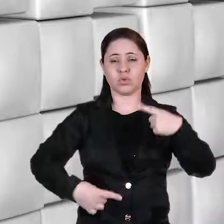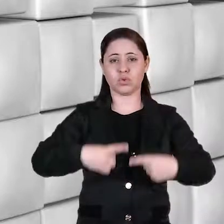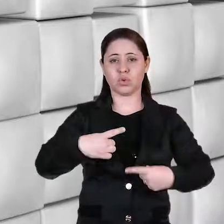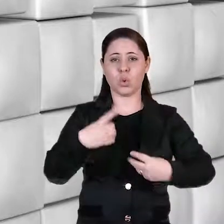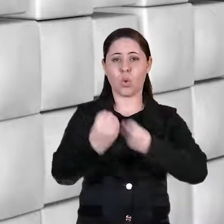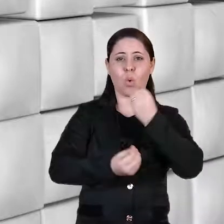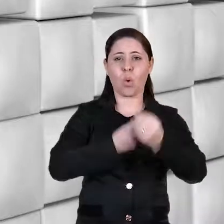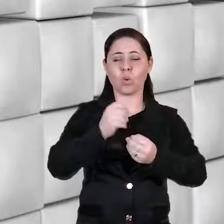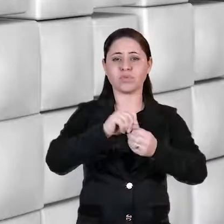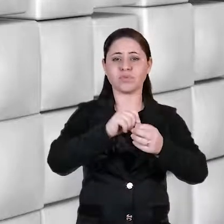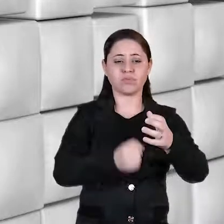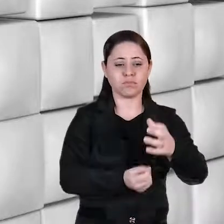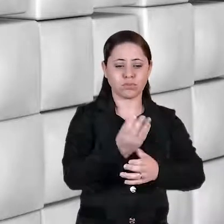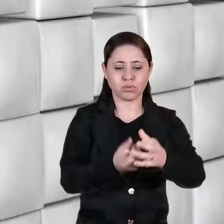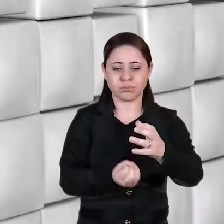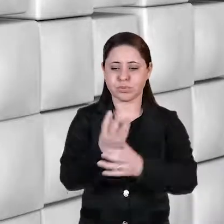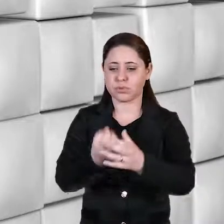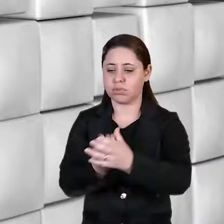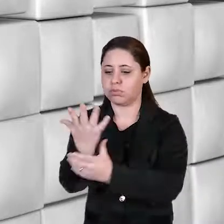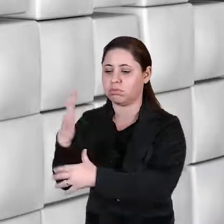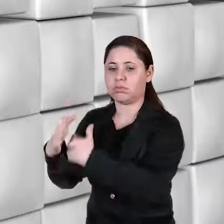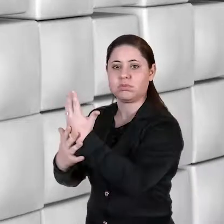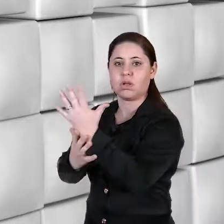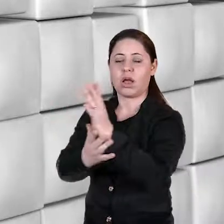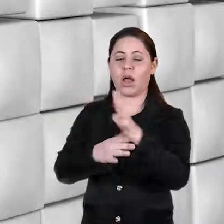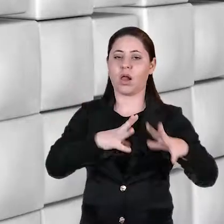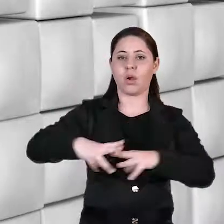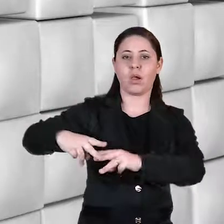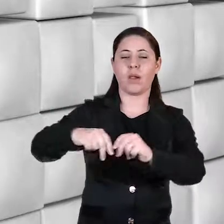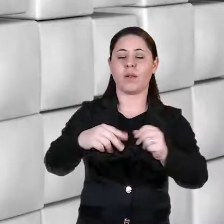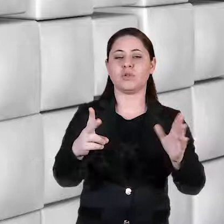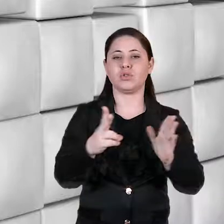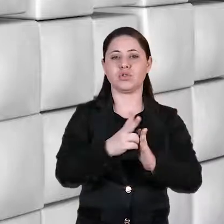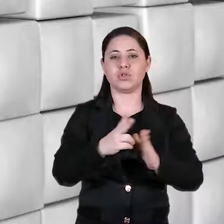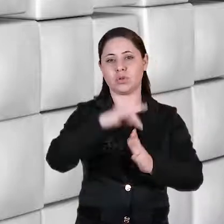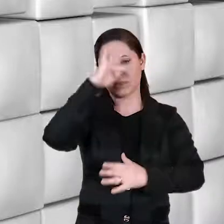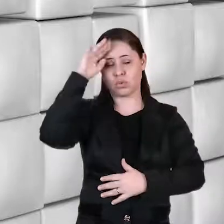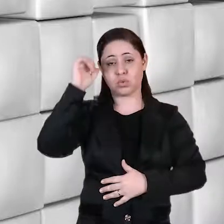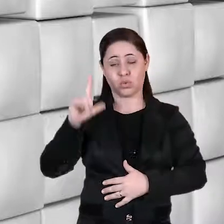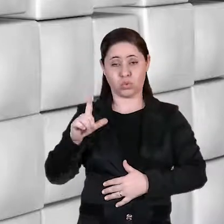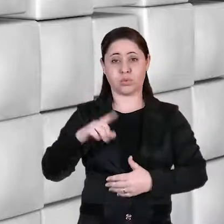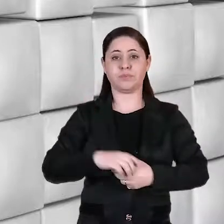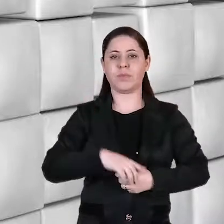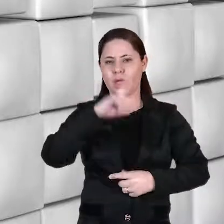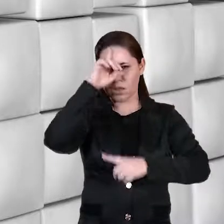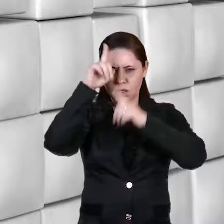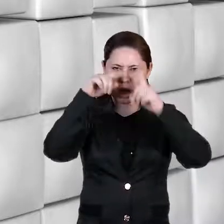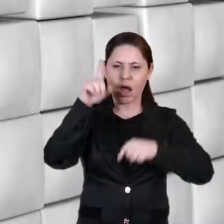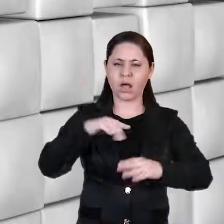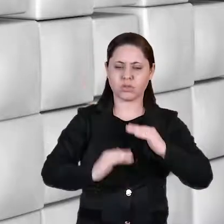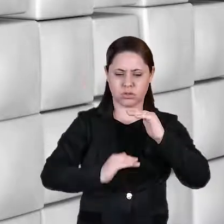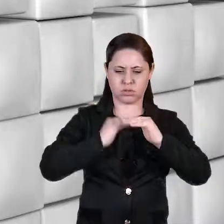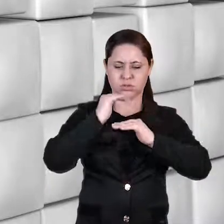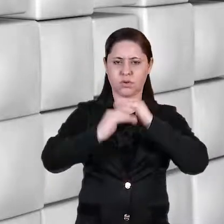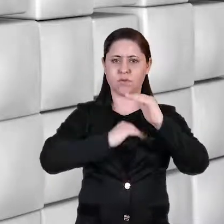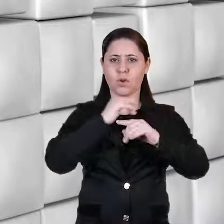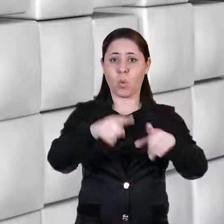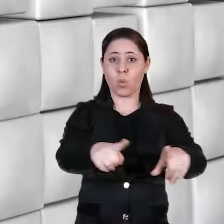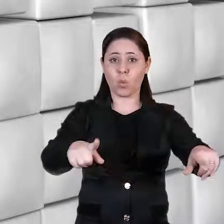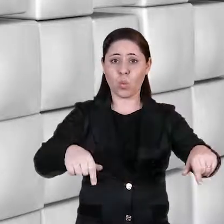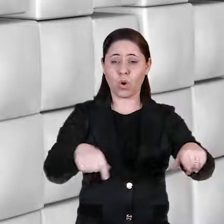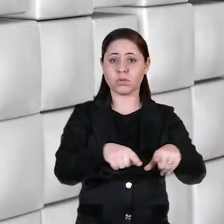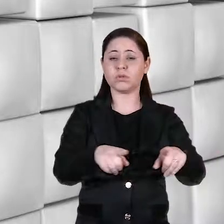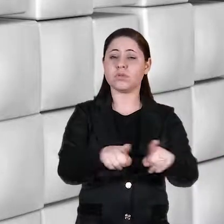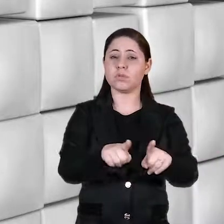que discutiu formas de tornar produtivas as terras indígenas sul-mato-grossenses. A ideia é